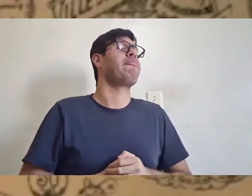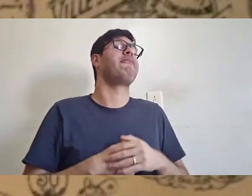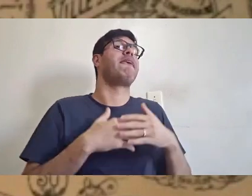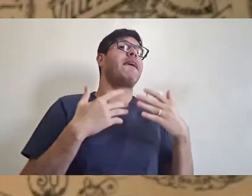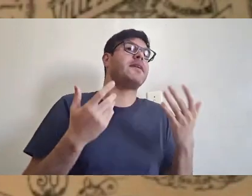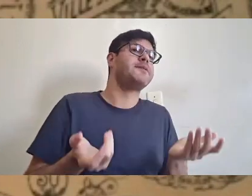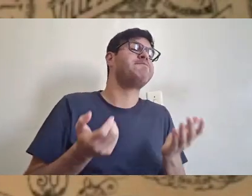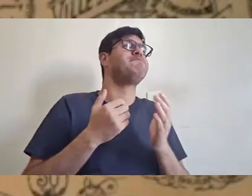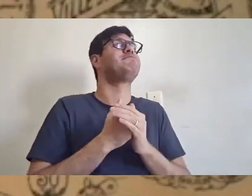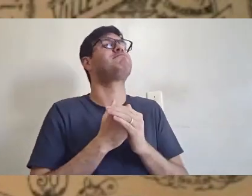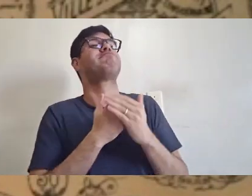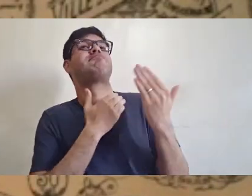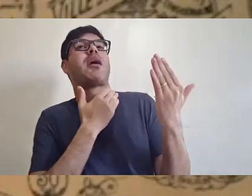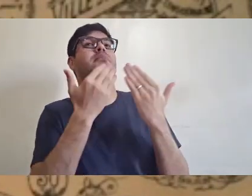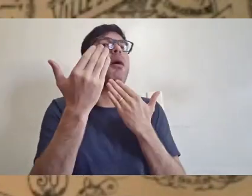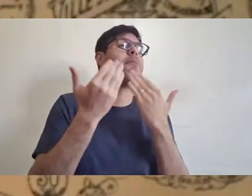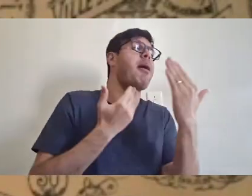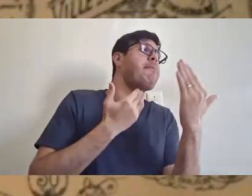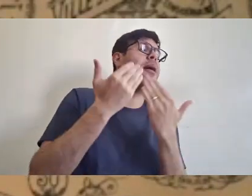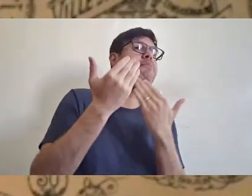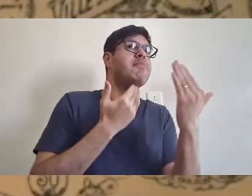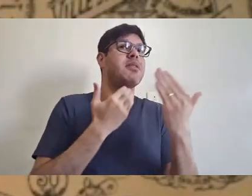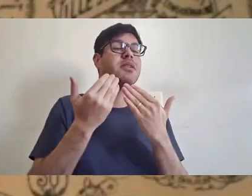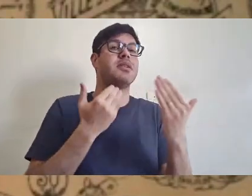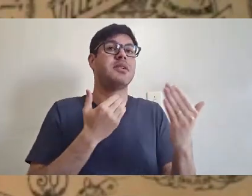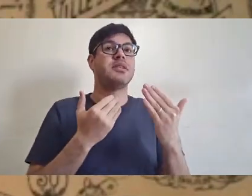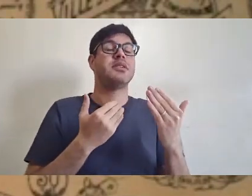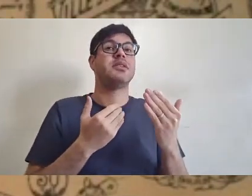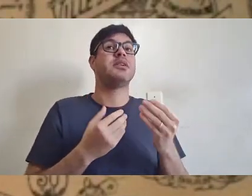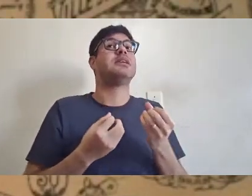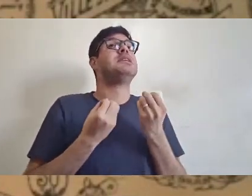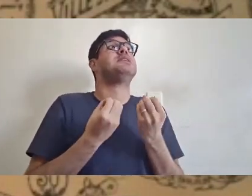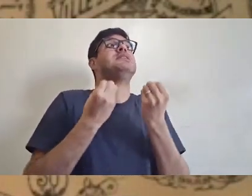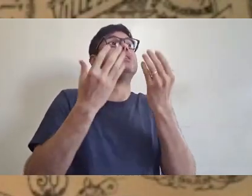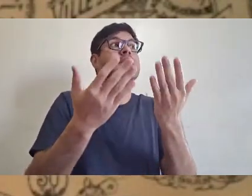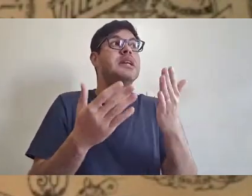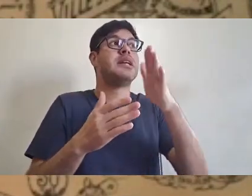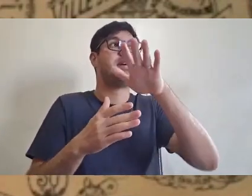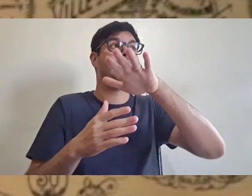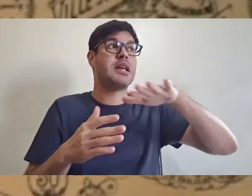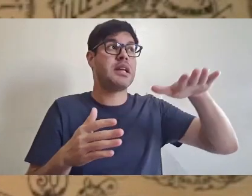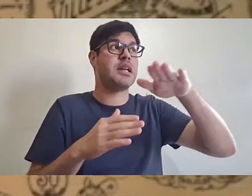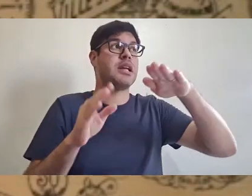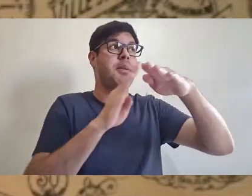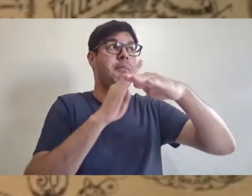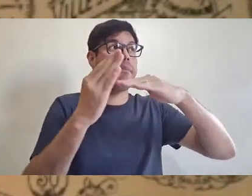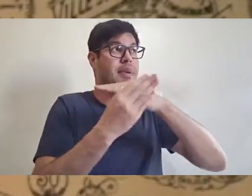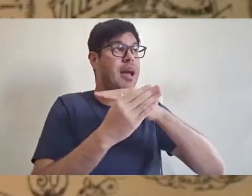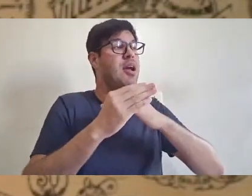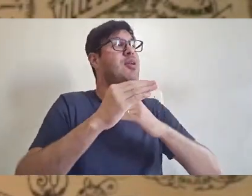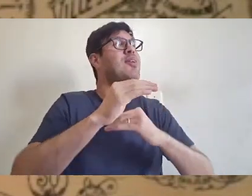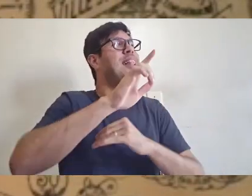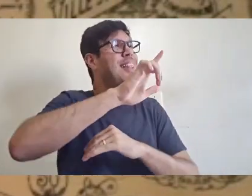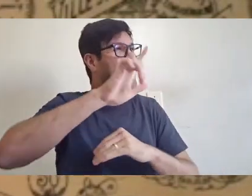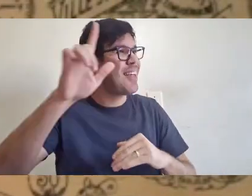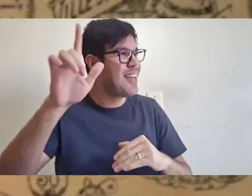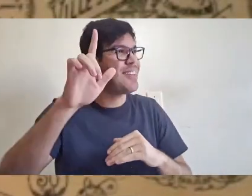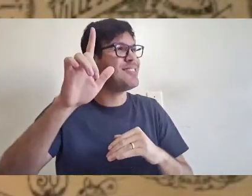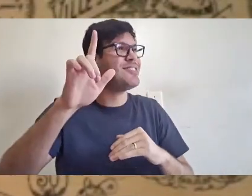Aí conversamos, eu ofereci uma área do Distrito 4, lá na região leste,